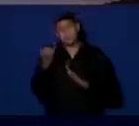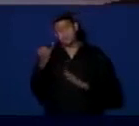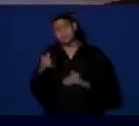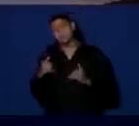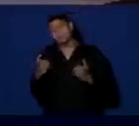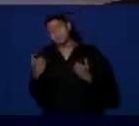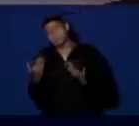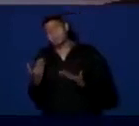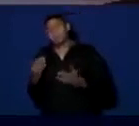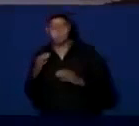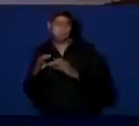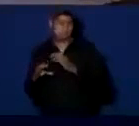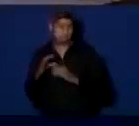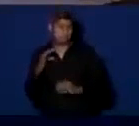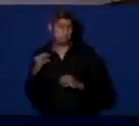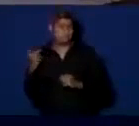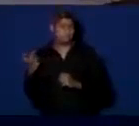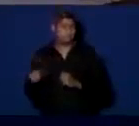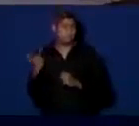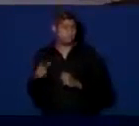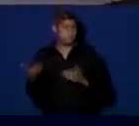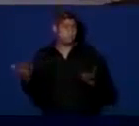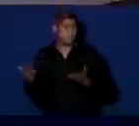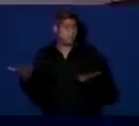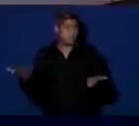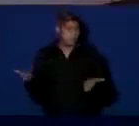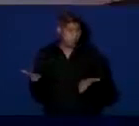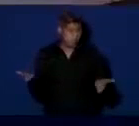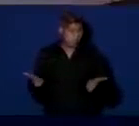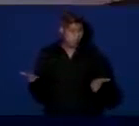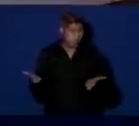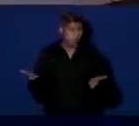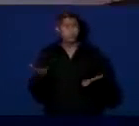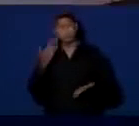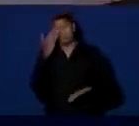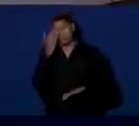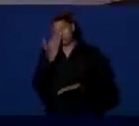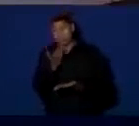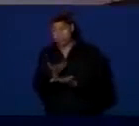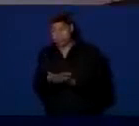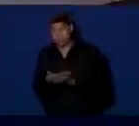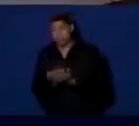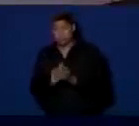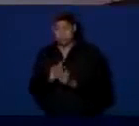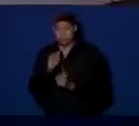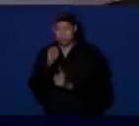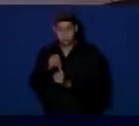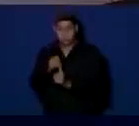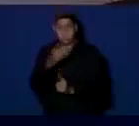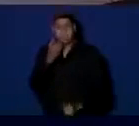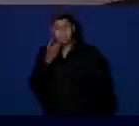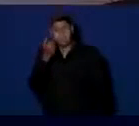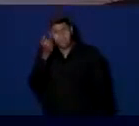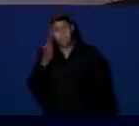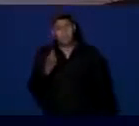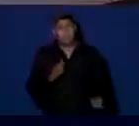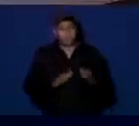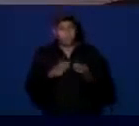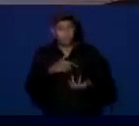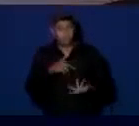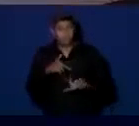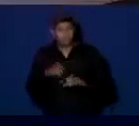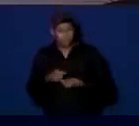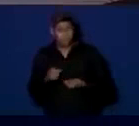Então, não se comunica, né? Porque hoje em dia, se você acreditar na meta, o melhor negócio do mundo,